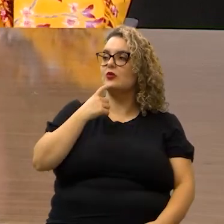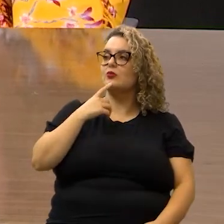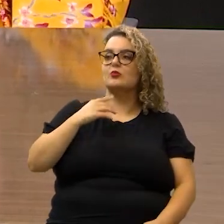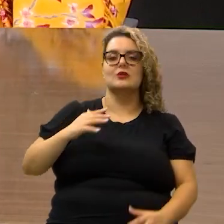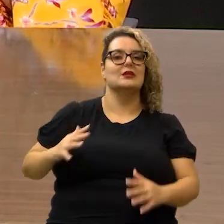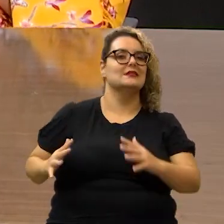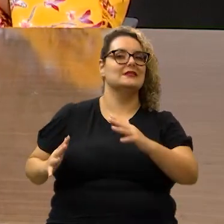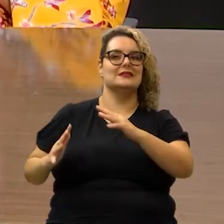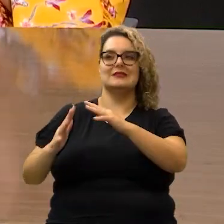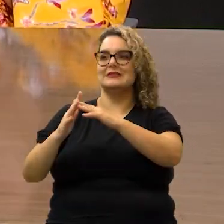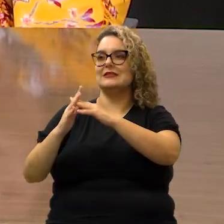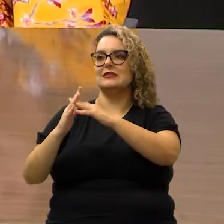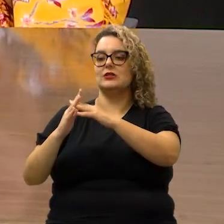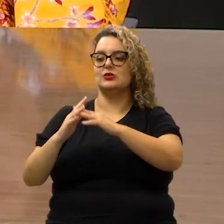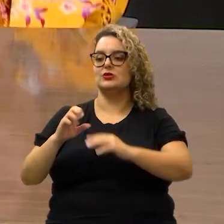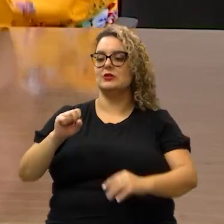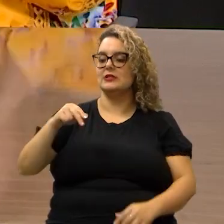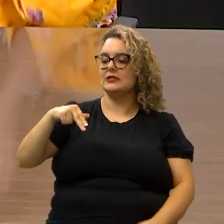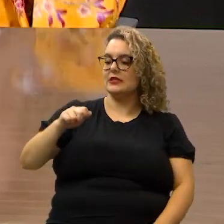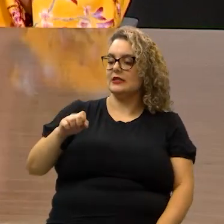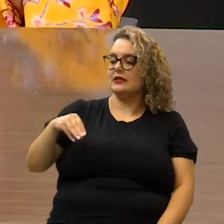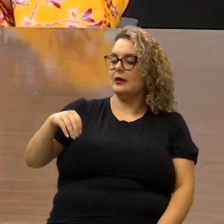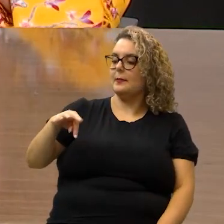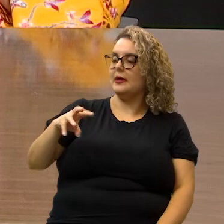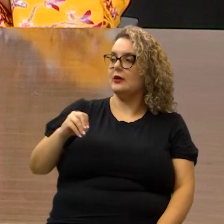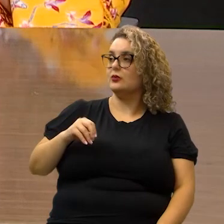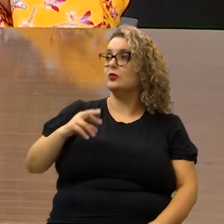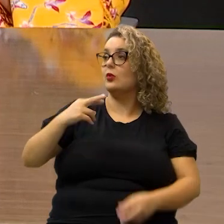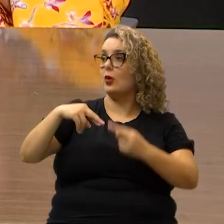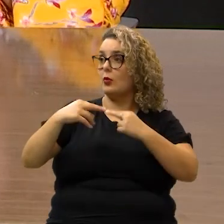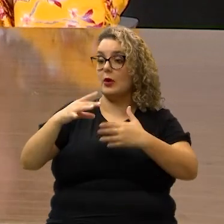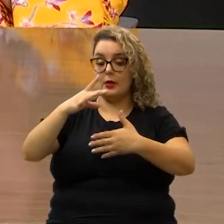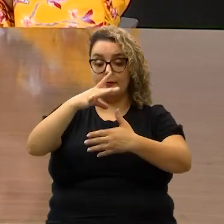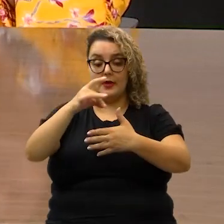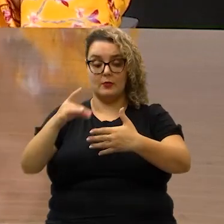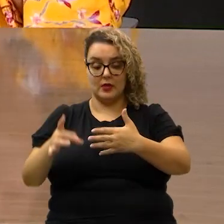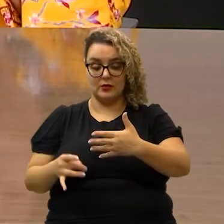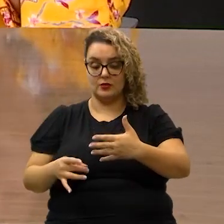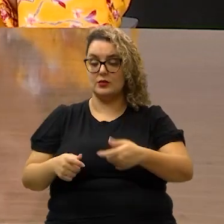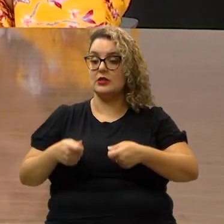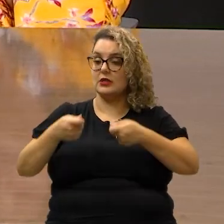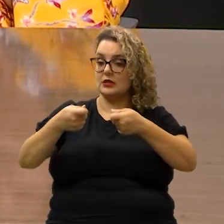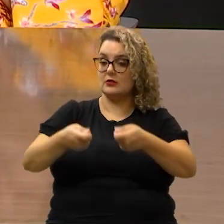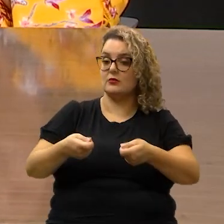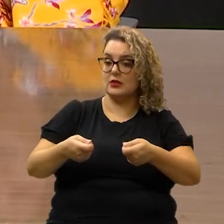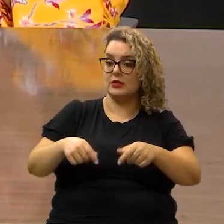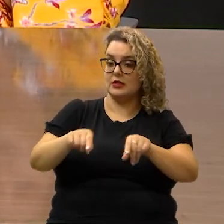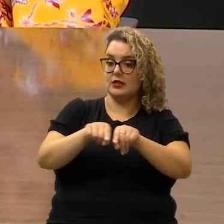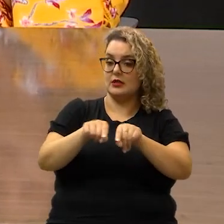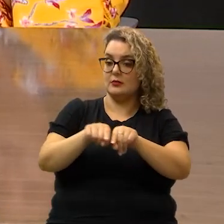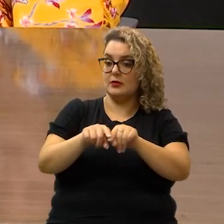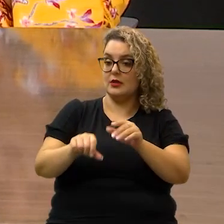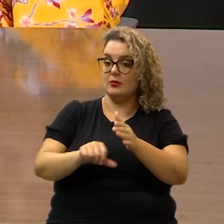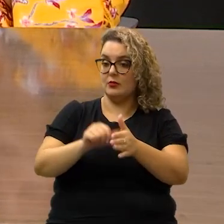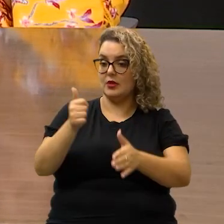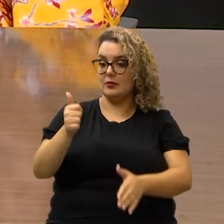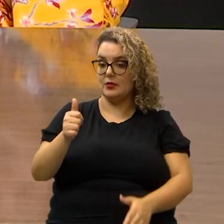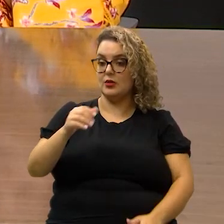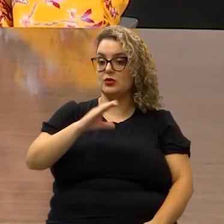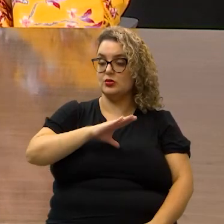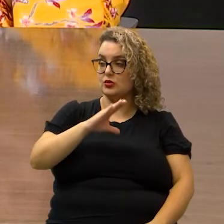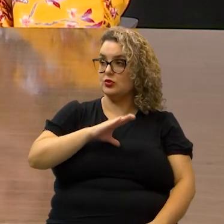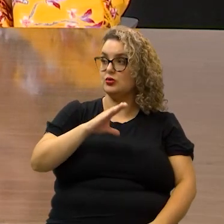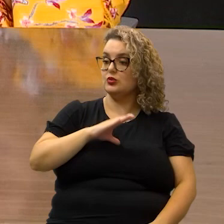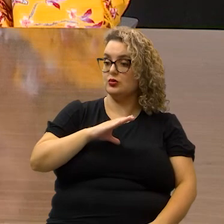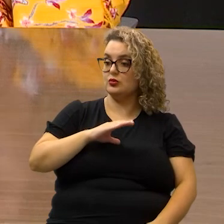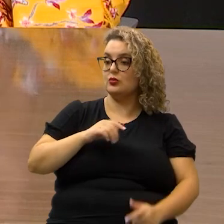de saneamento no que diz respeito aos critérios estabelecidos. Ela, inclusive, é a primeira nos municípios com mais de 500